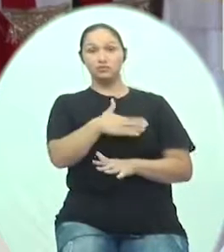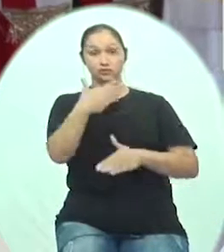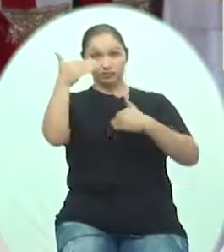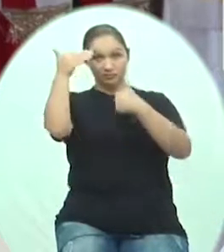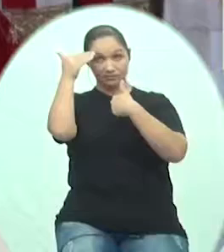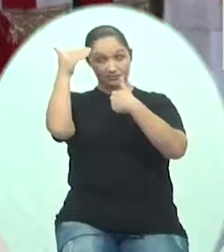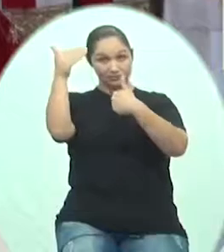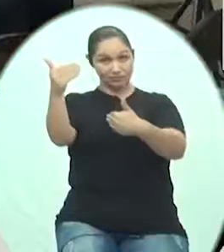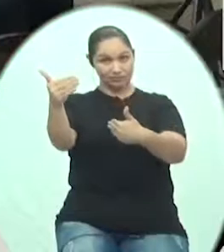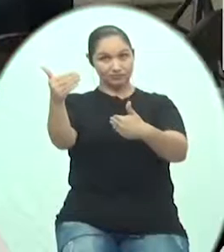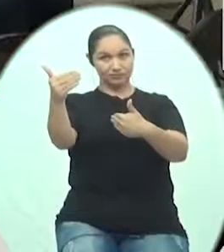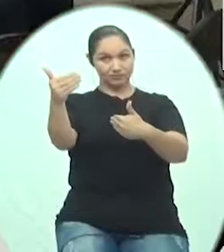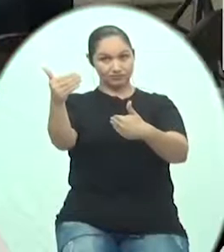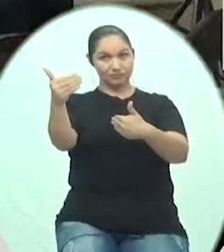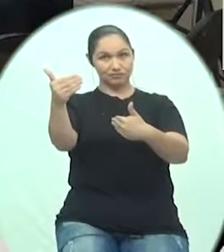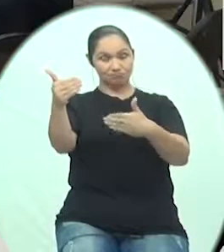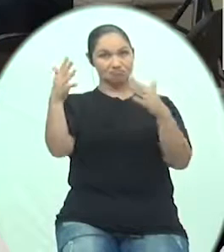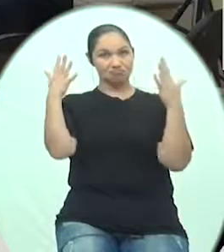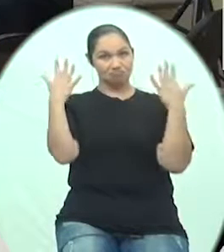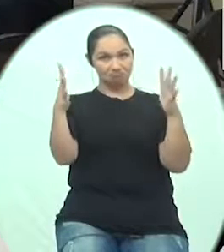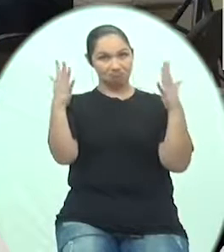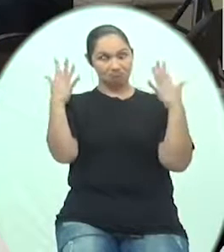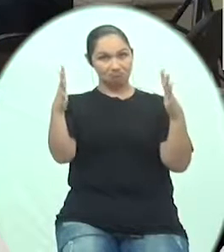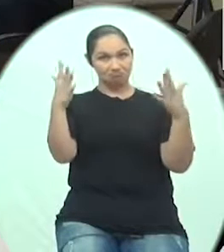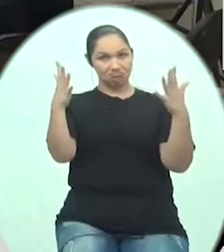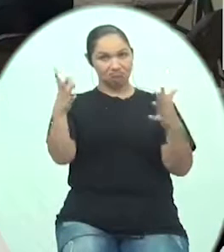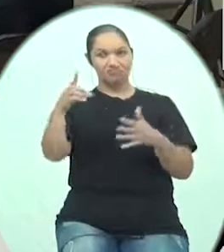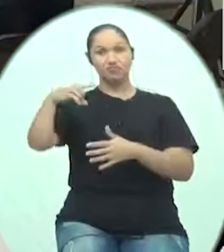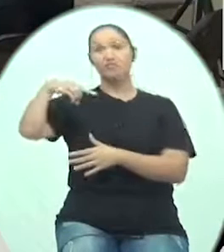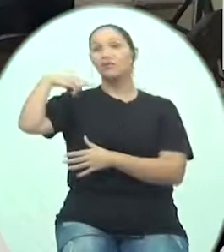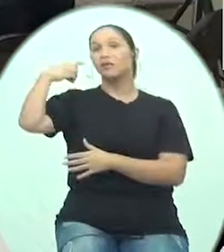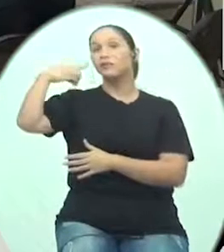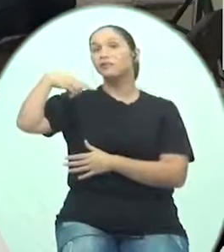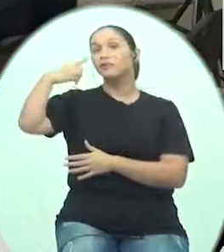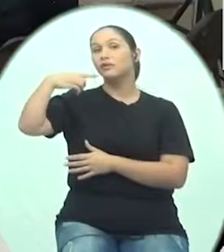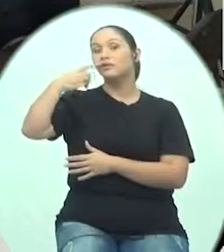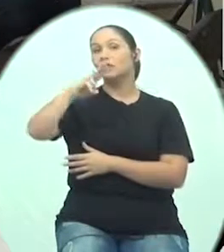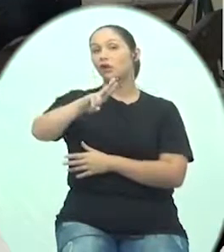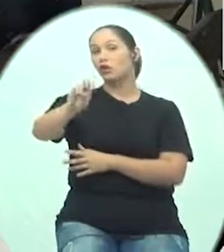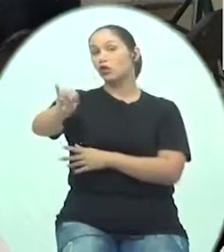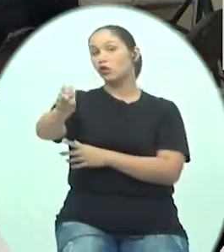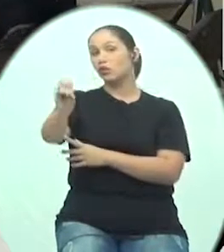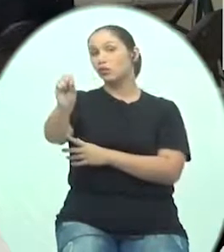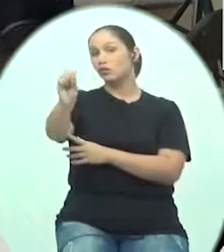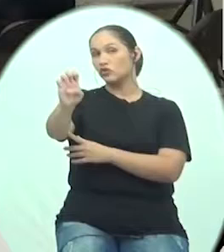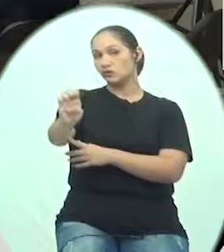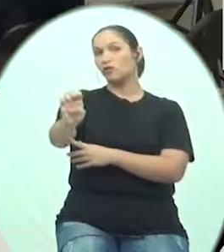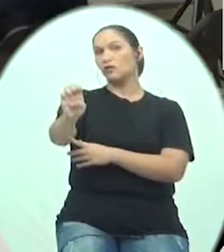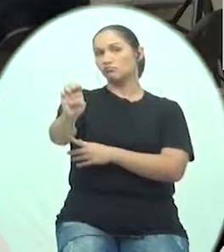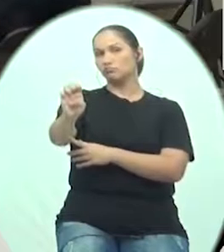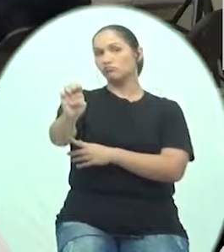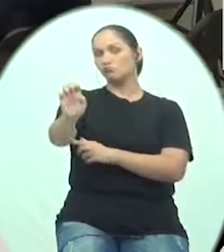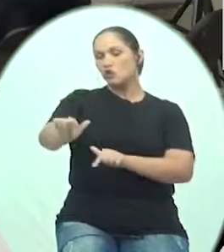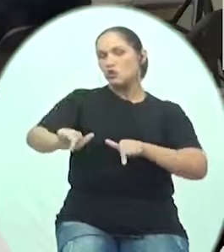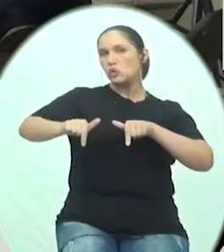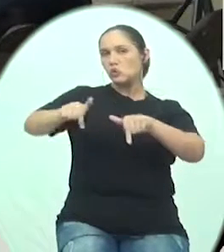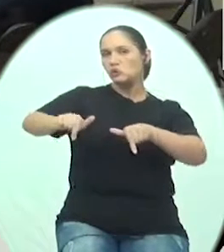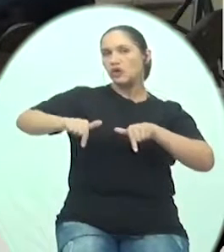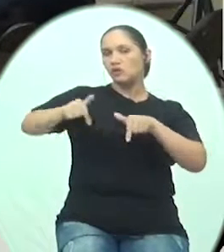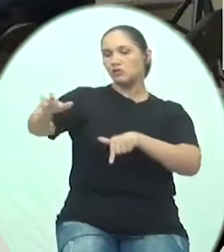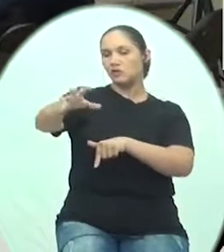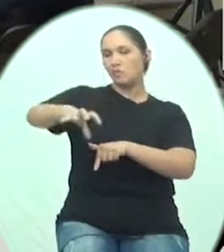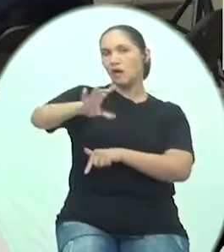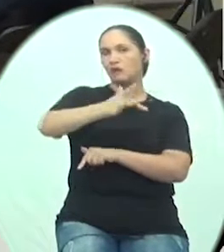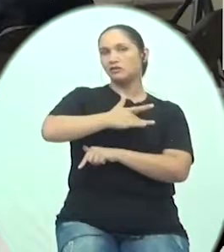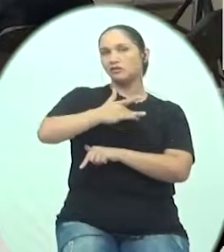parabenizar o Deputado José milto que tem uma bandeira forte que todos conhecem eh pela saúde